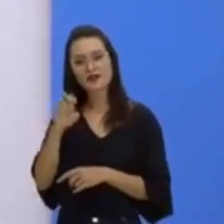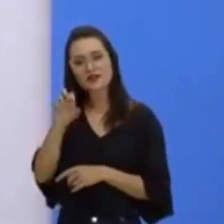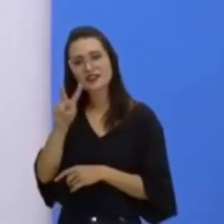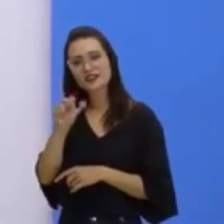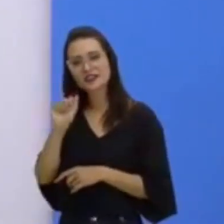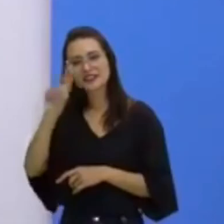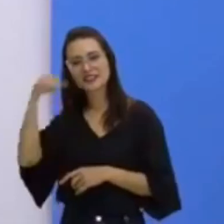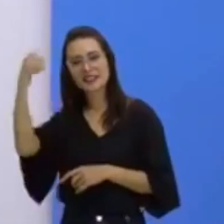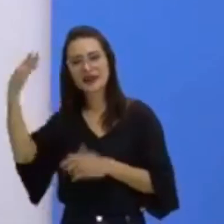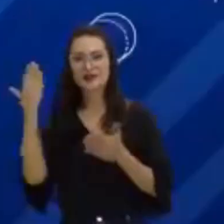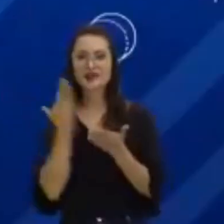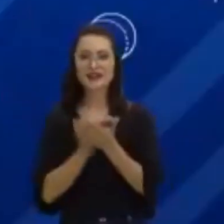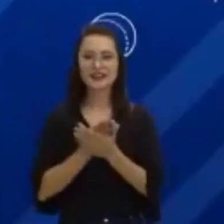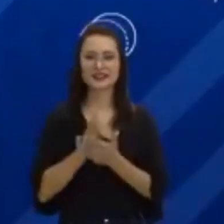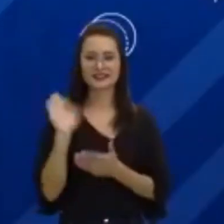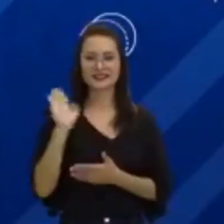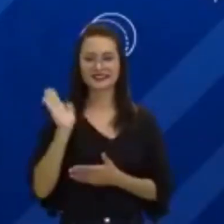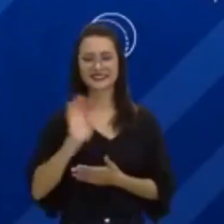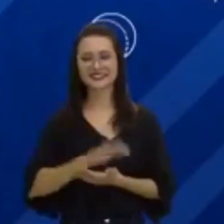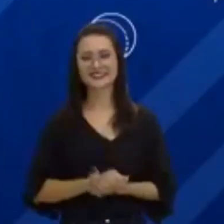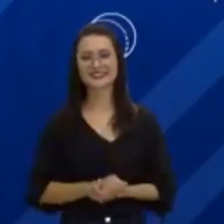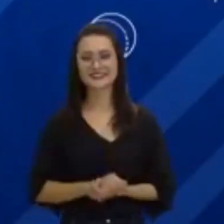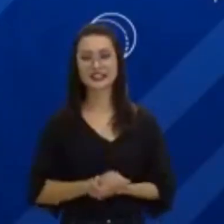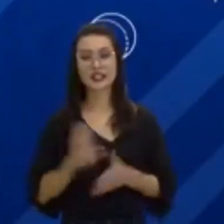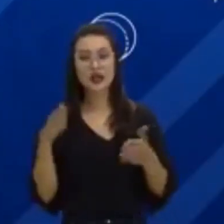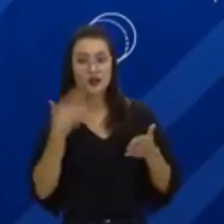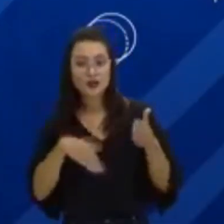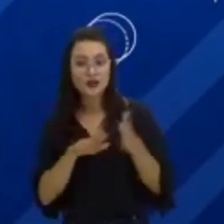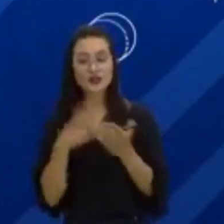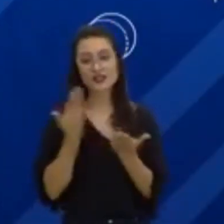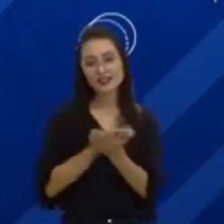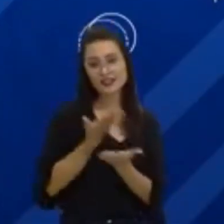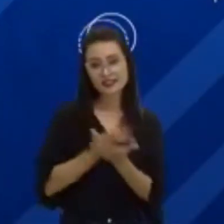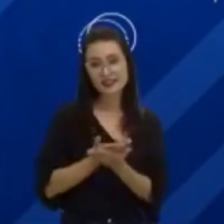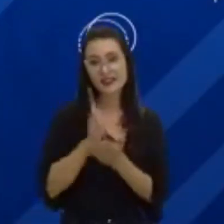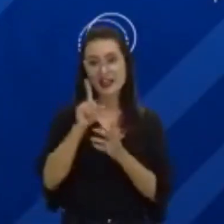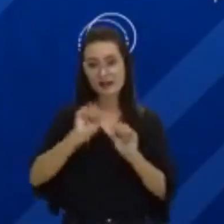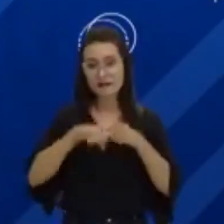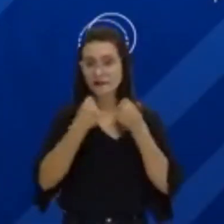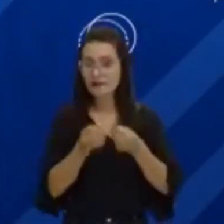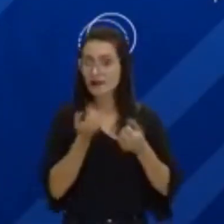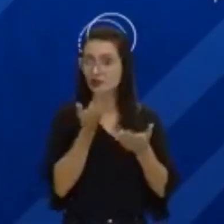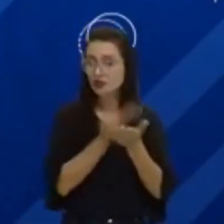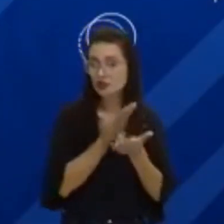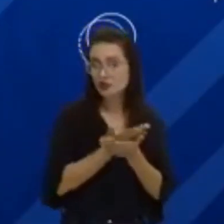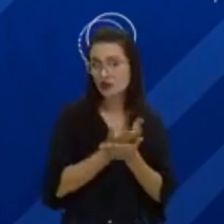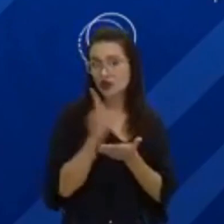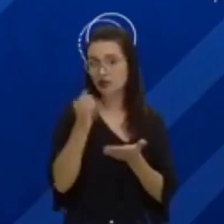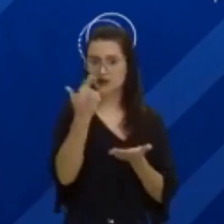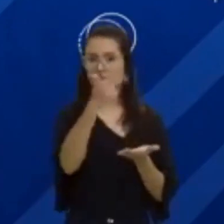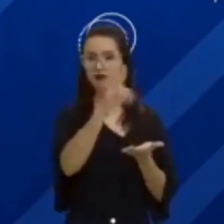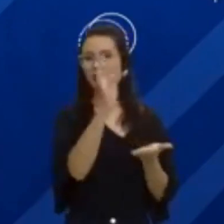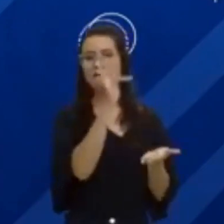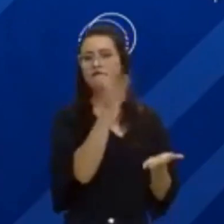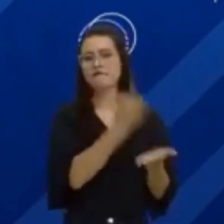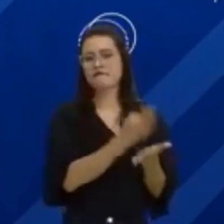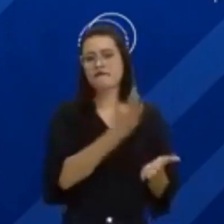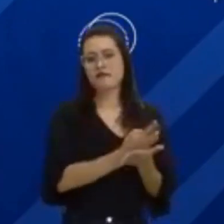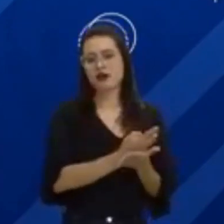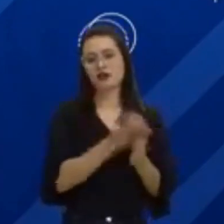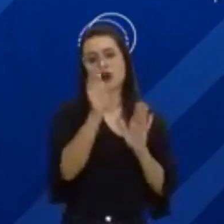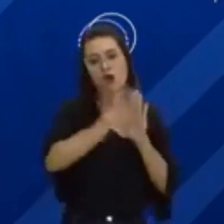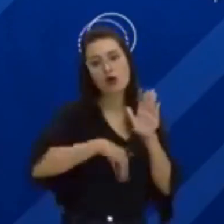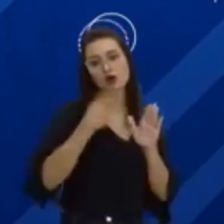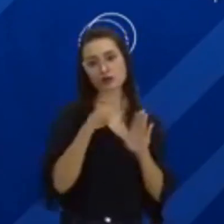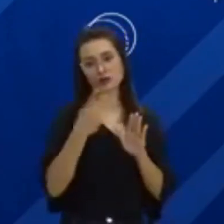a próxima, beleza? Tchau, tchau. Nossas aulas são consideradas reforço escolar, não serão computadas como conteúdo do currículo escolar de